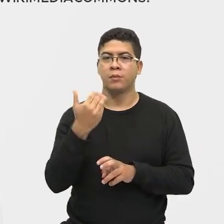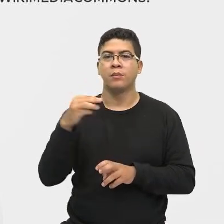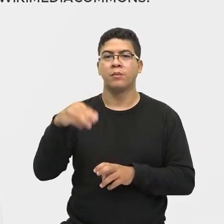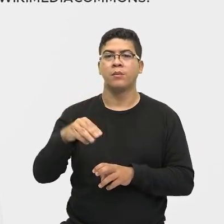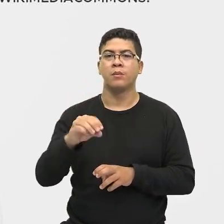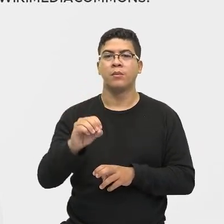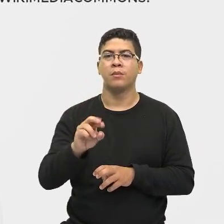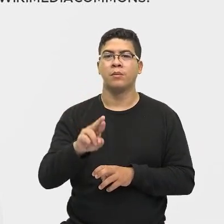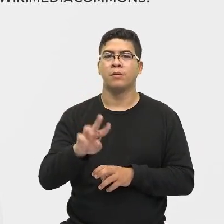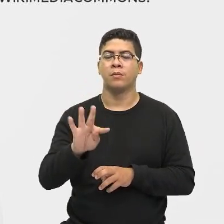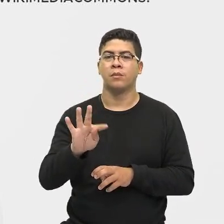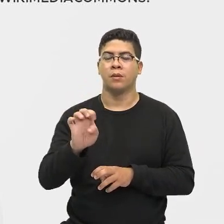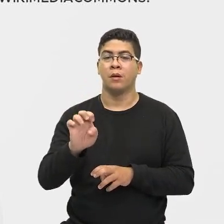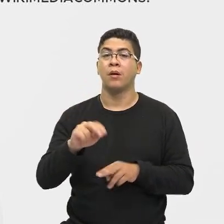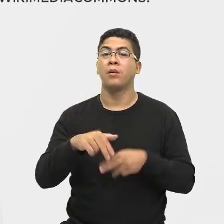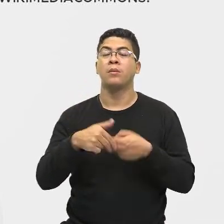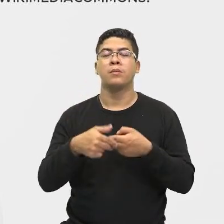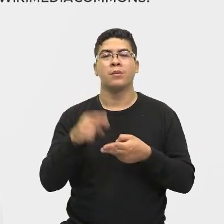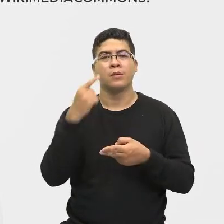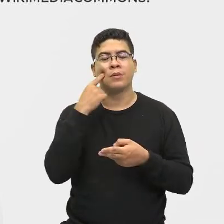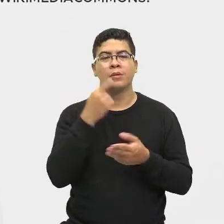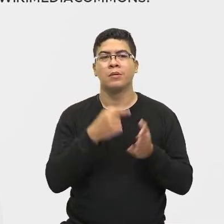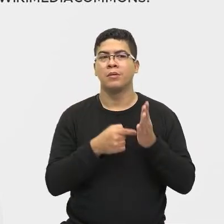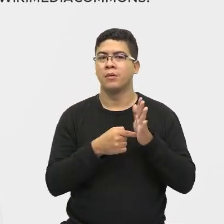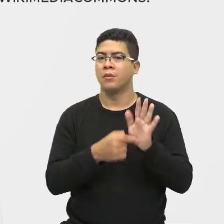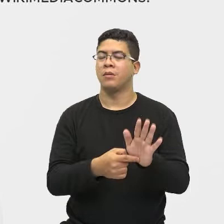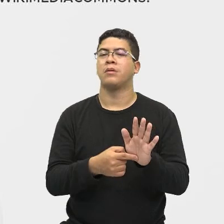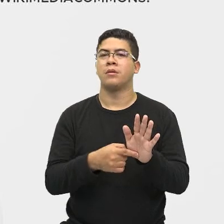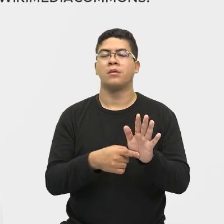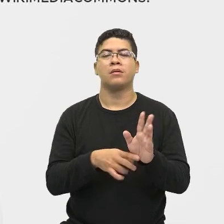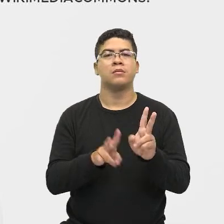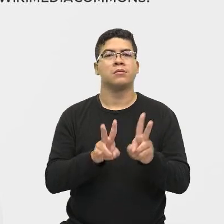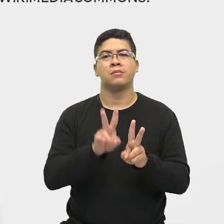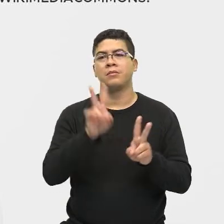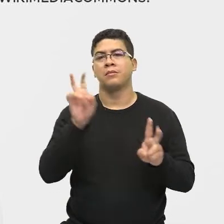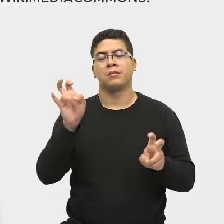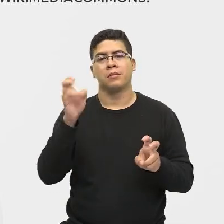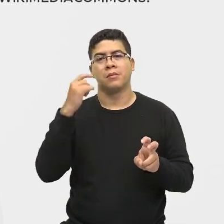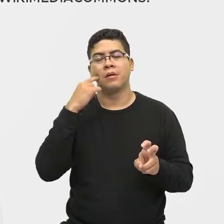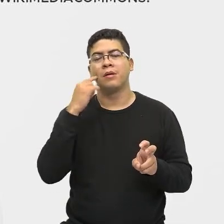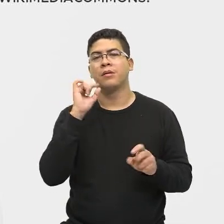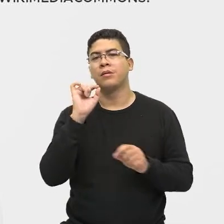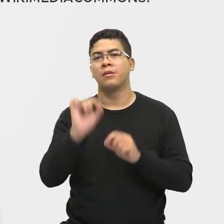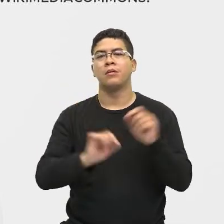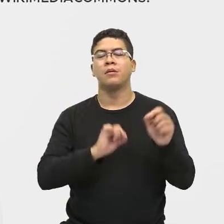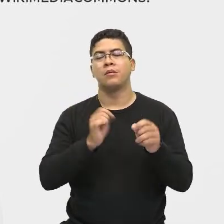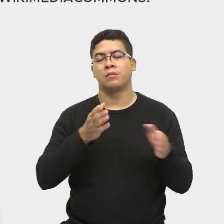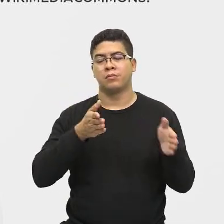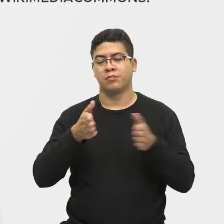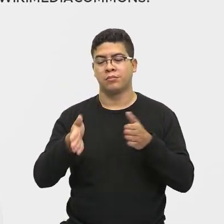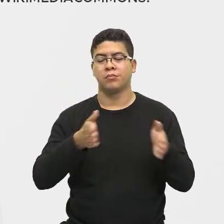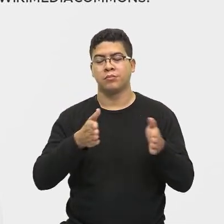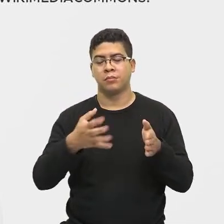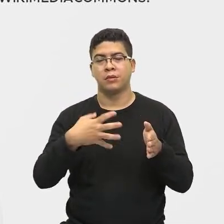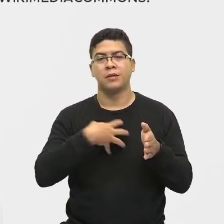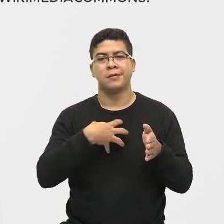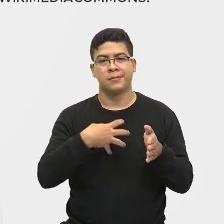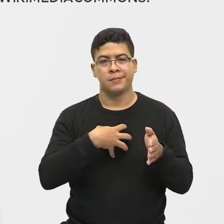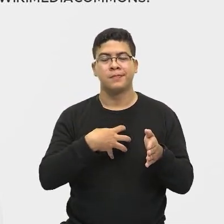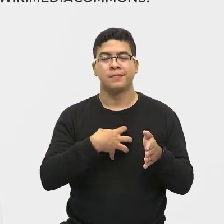isso que no início a gente colocou, né, da situação que ele se encontrava,